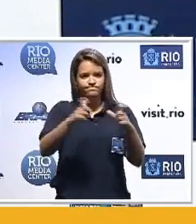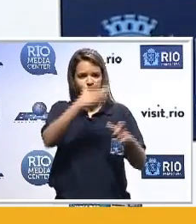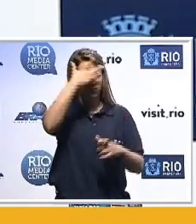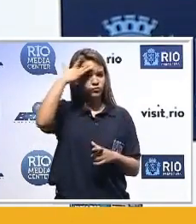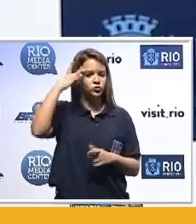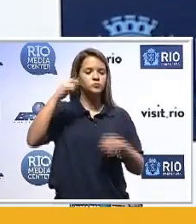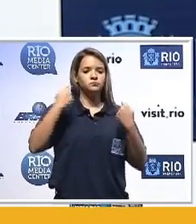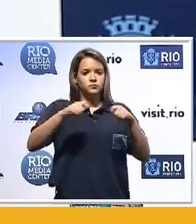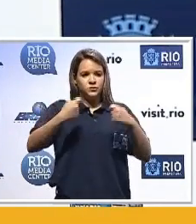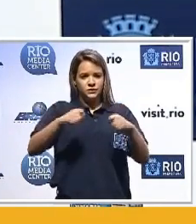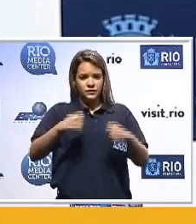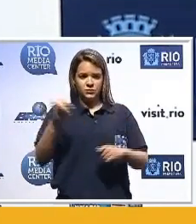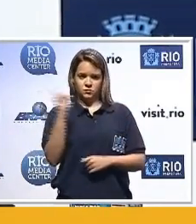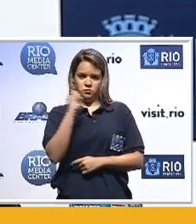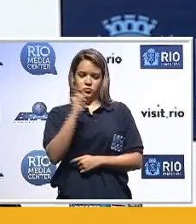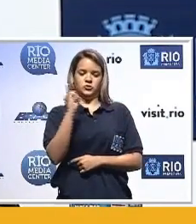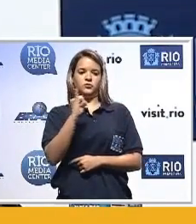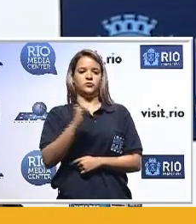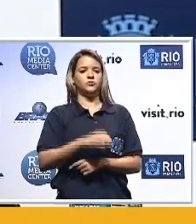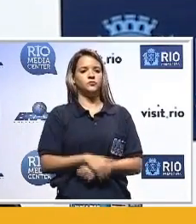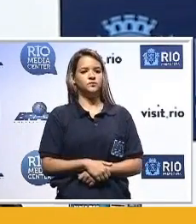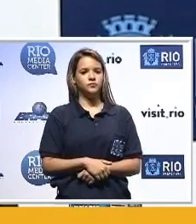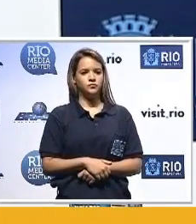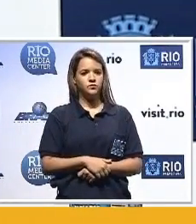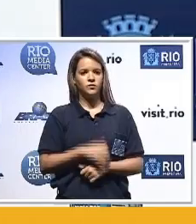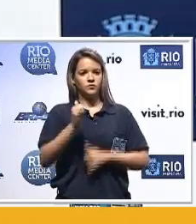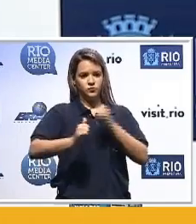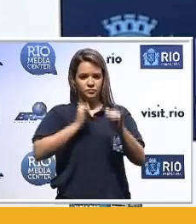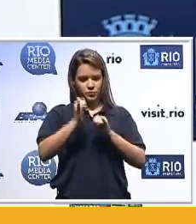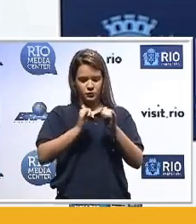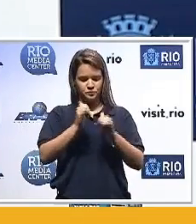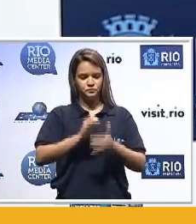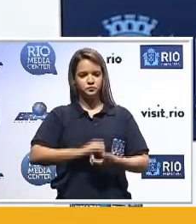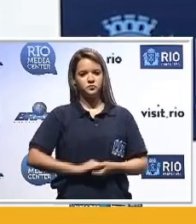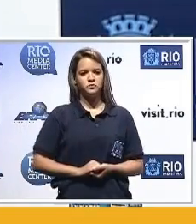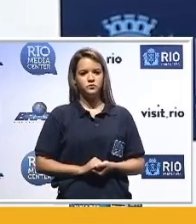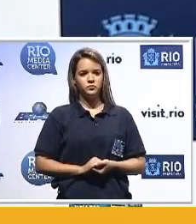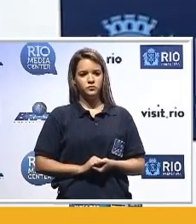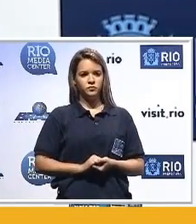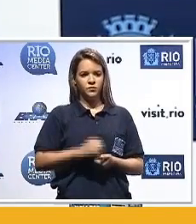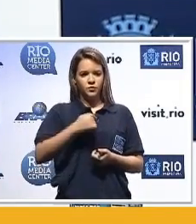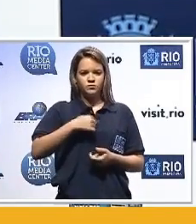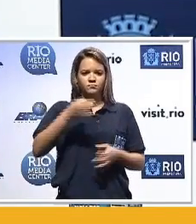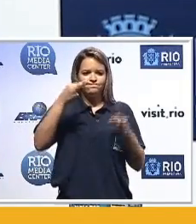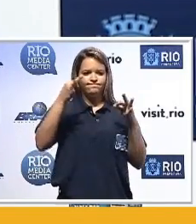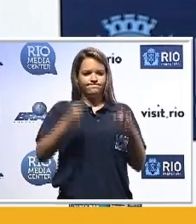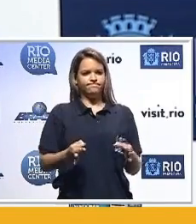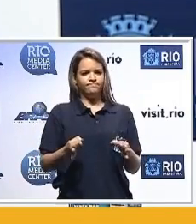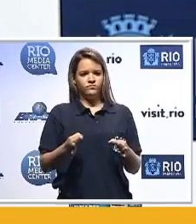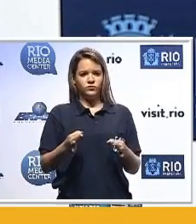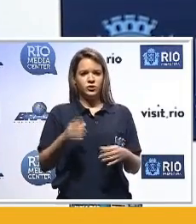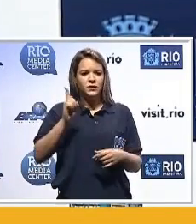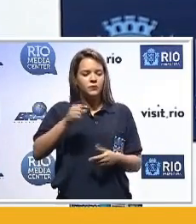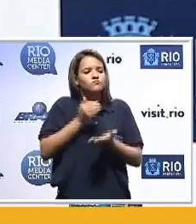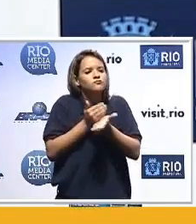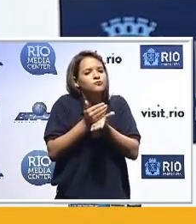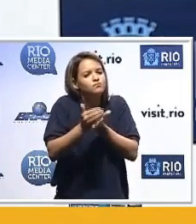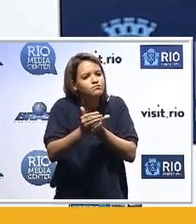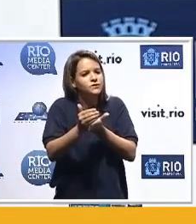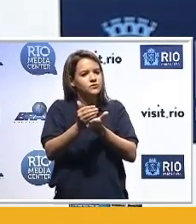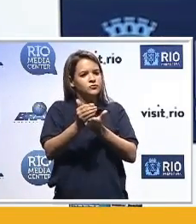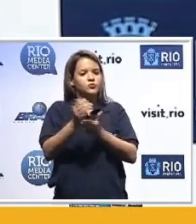dessas informações. Temos certeza absoluta que isso é um pontapé inicial de uma